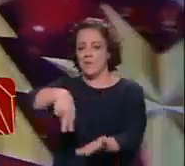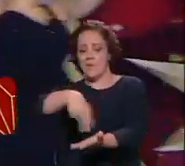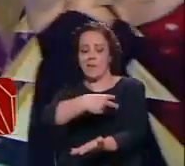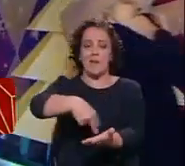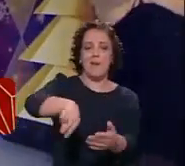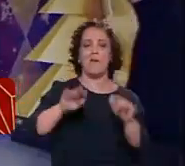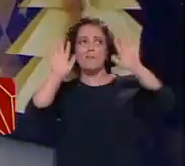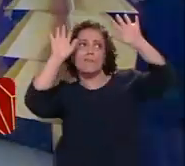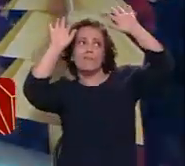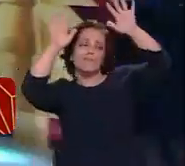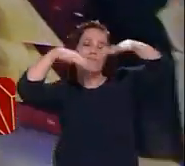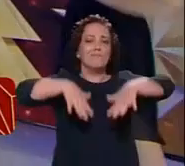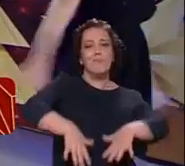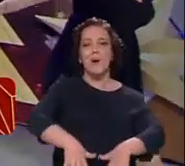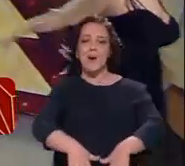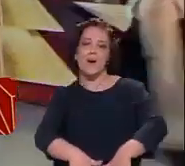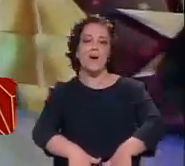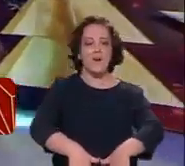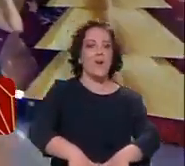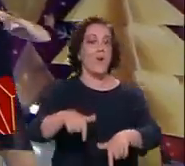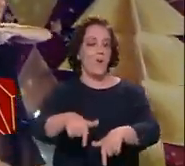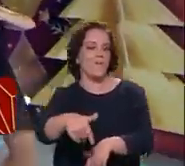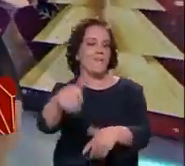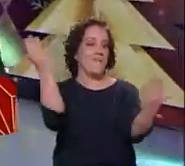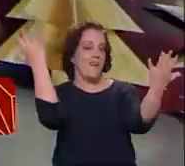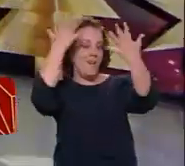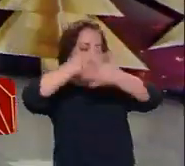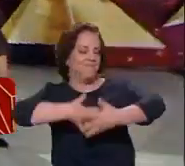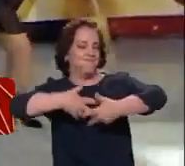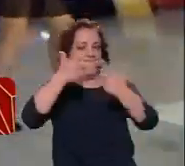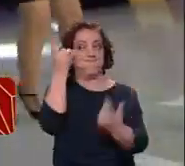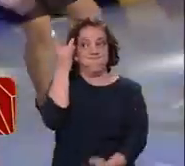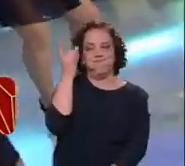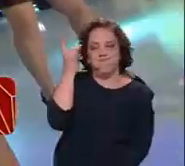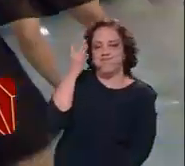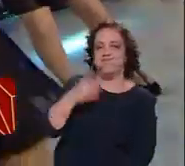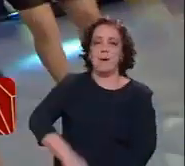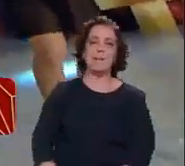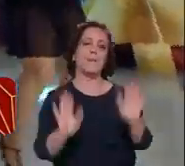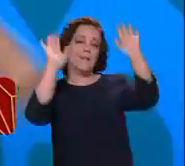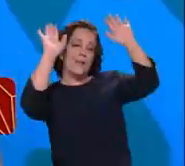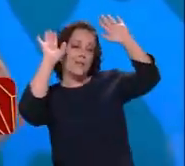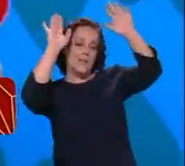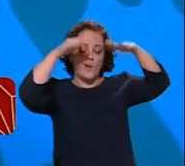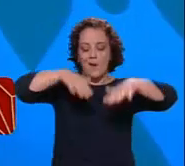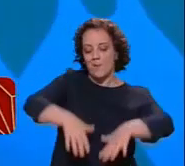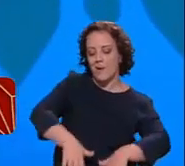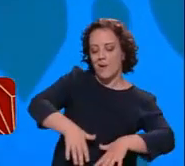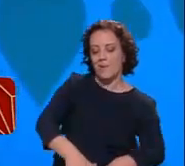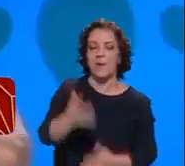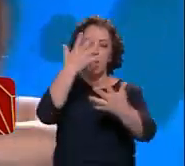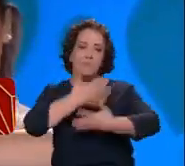mãos em cima e em baixo. Ai, que esta noite vai haver cambalacho. Em cima, em baixo vai